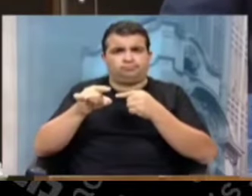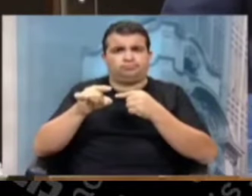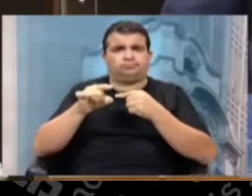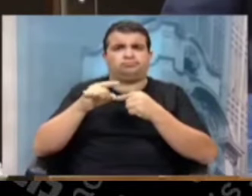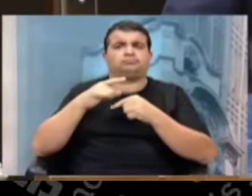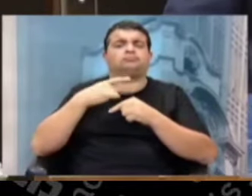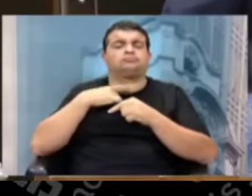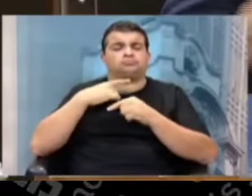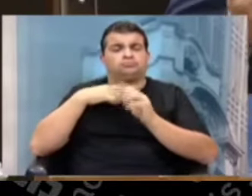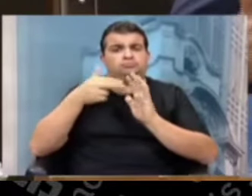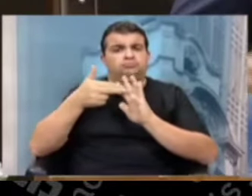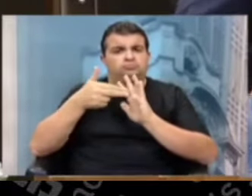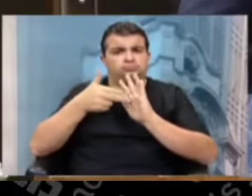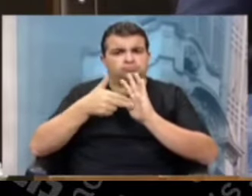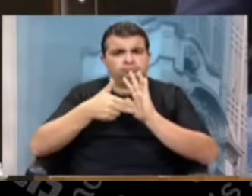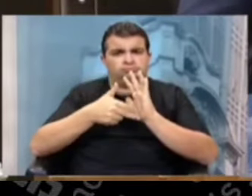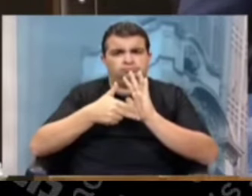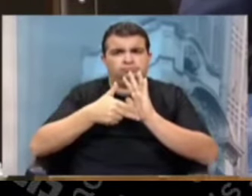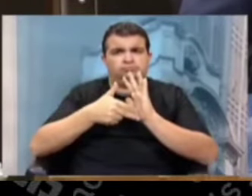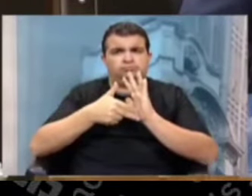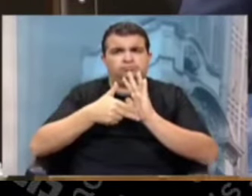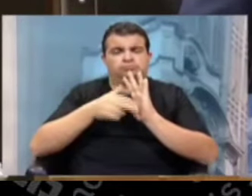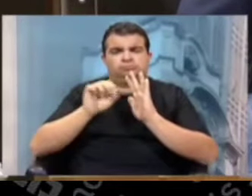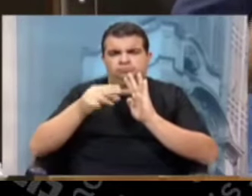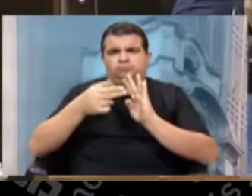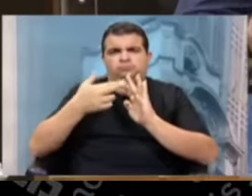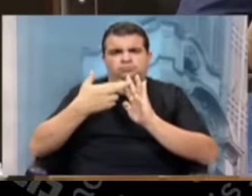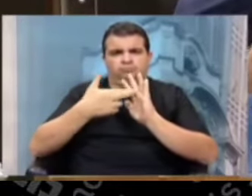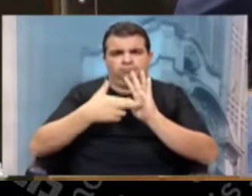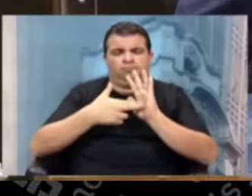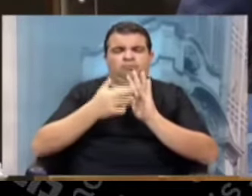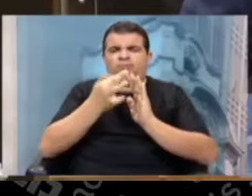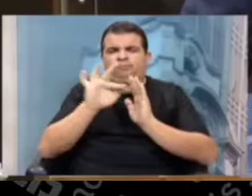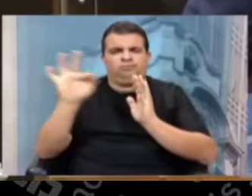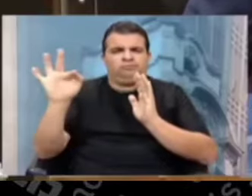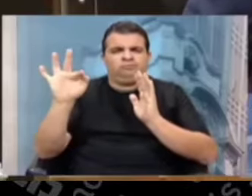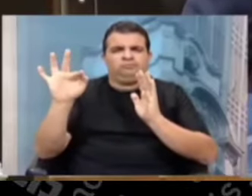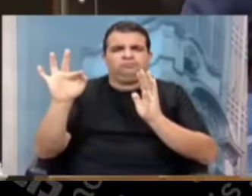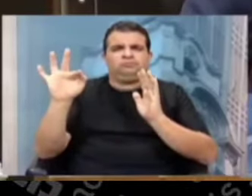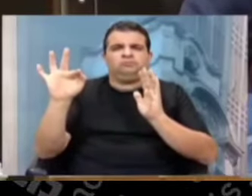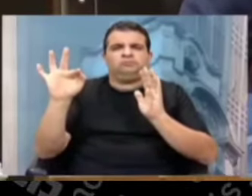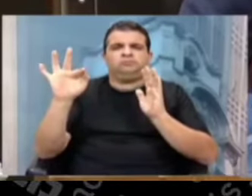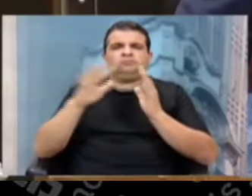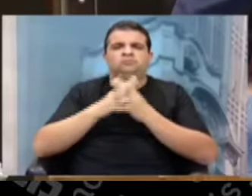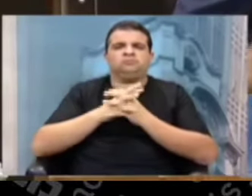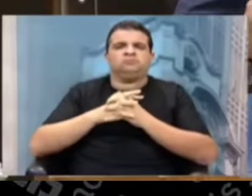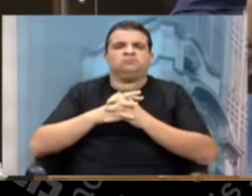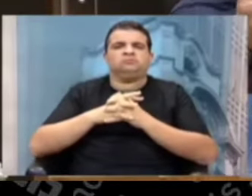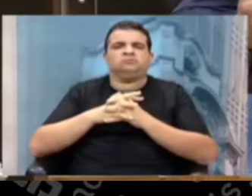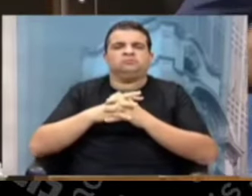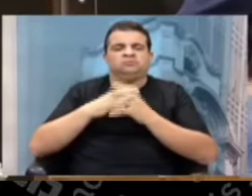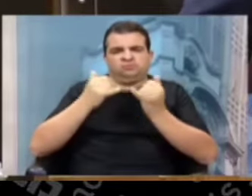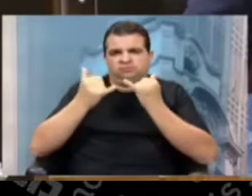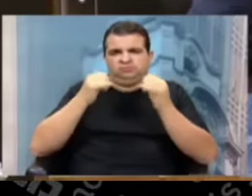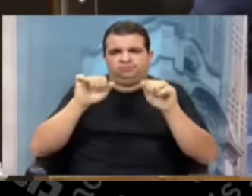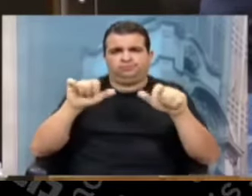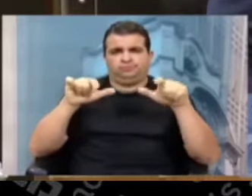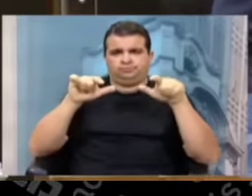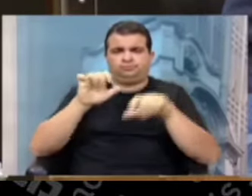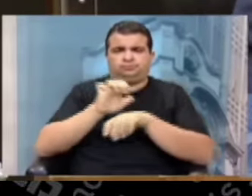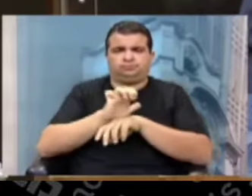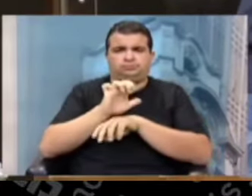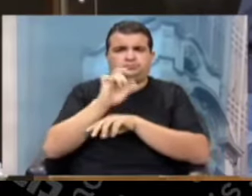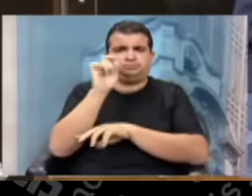exista uma normatização, uma regulamentação federal. Na Assembleia Legislativa do Estado do Rio